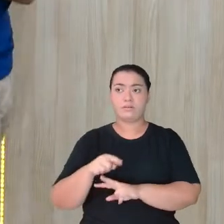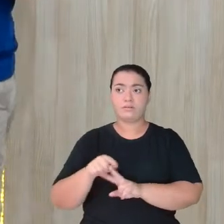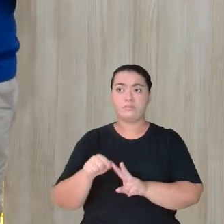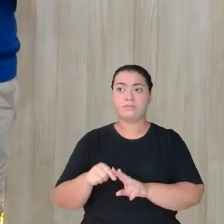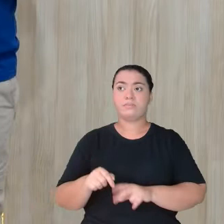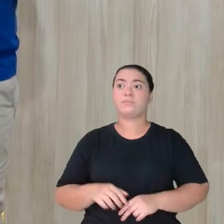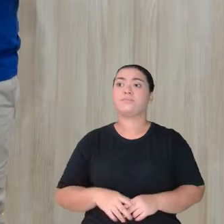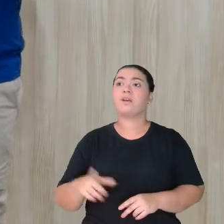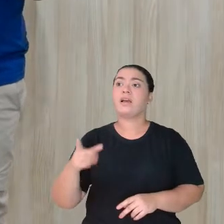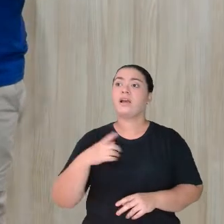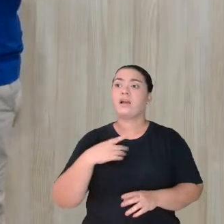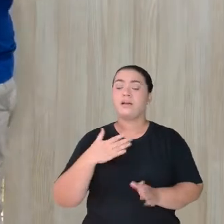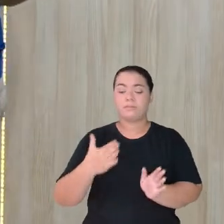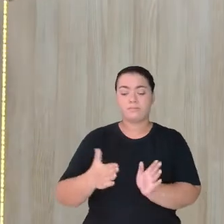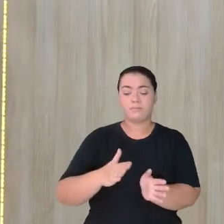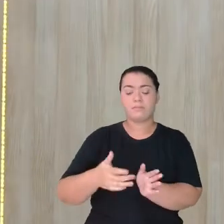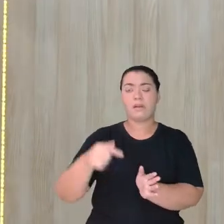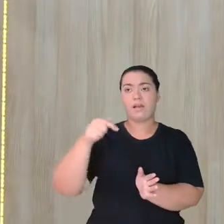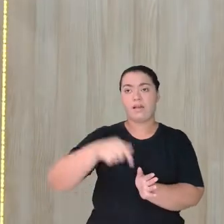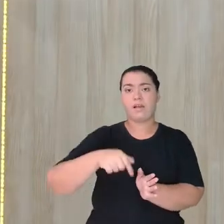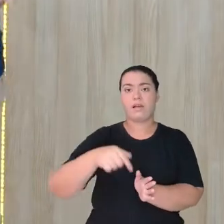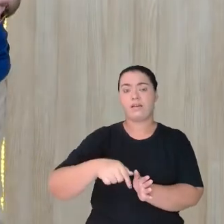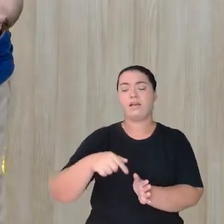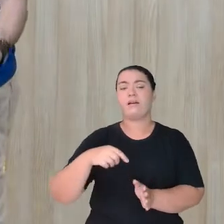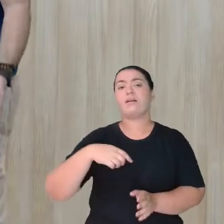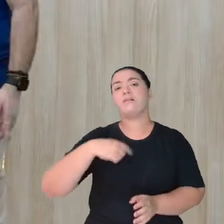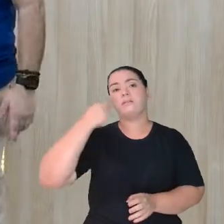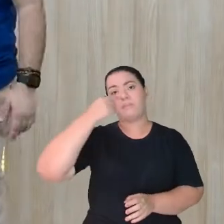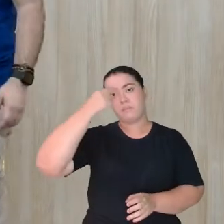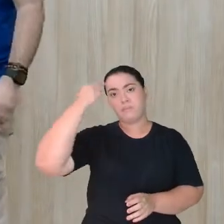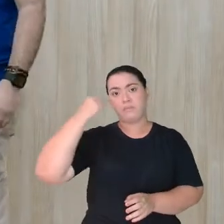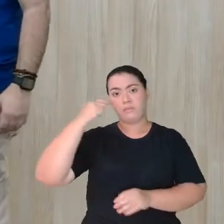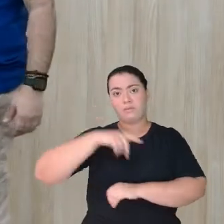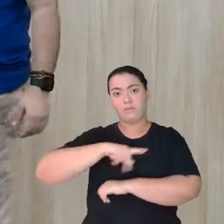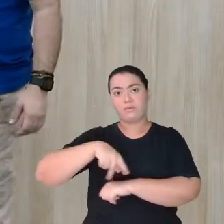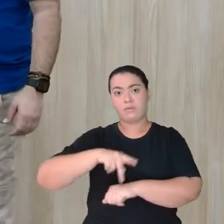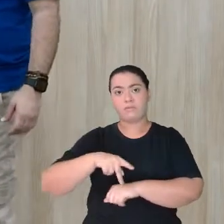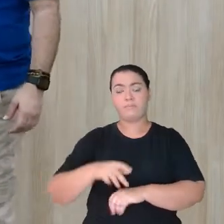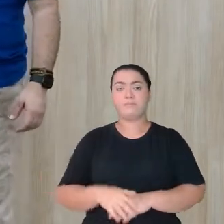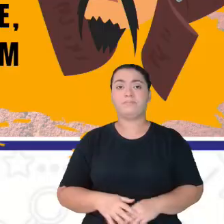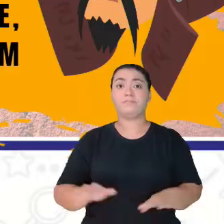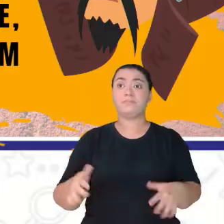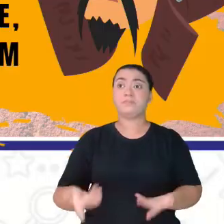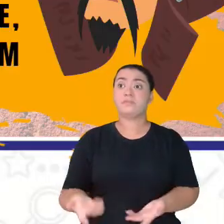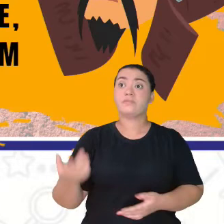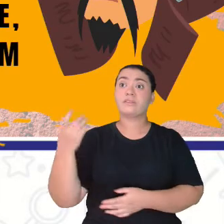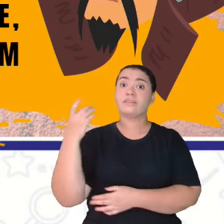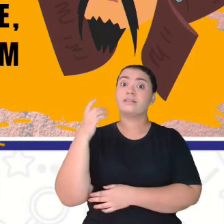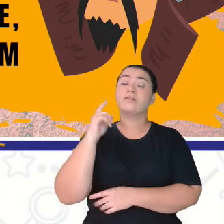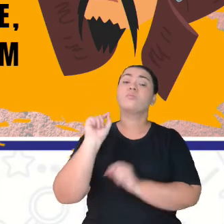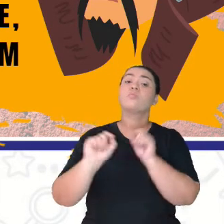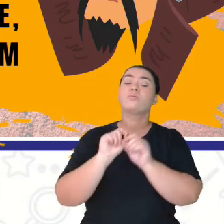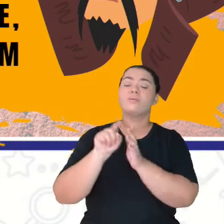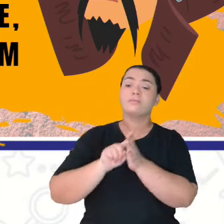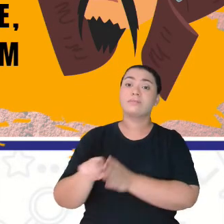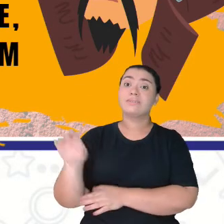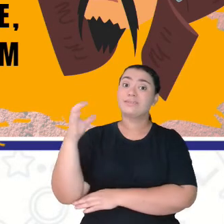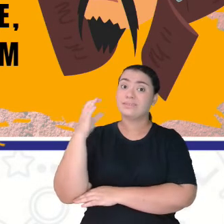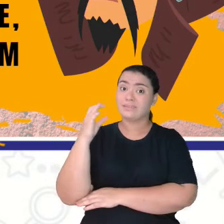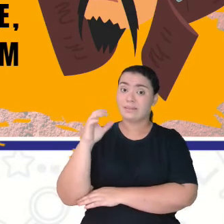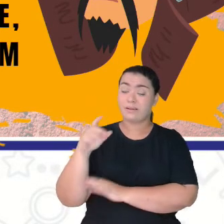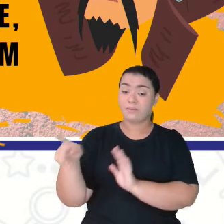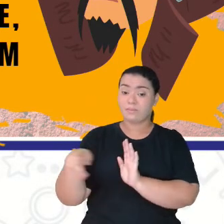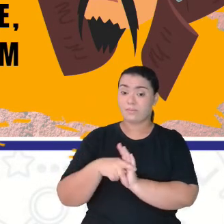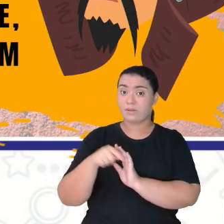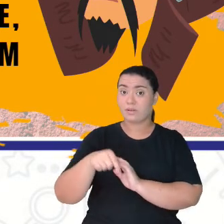no meio a gente tem a região da Mongólia, ok? Vê, cientificamente, os mongóis, propriamente